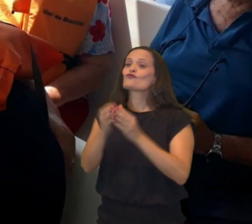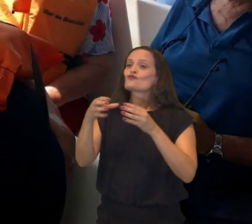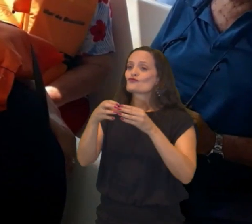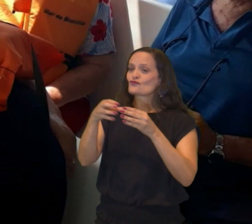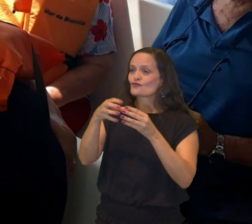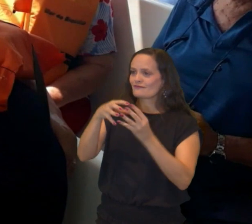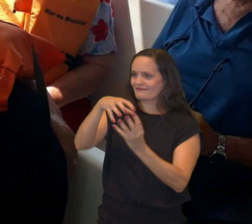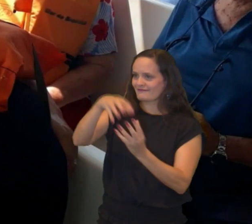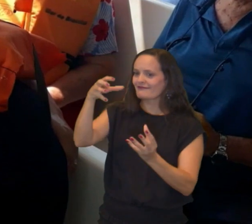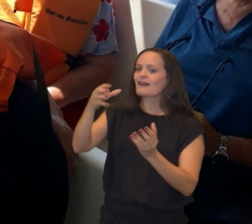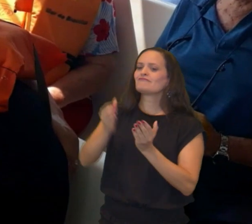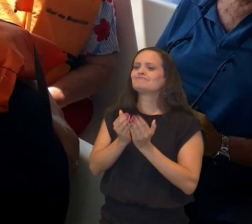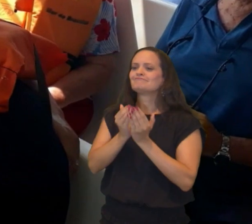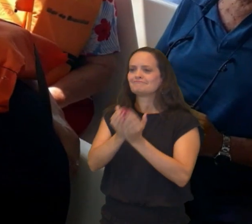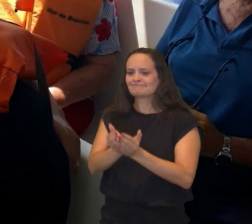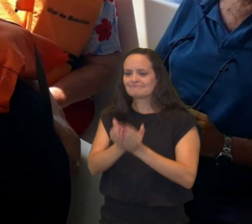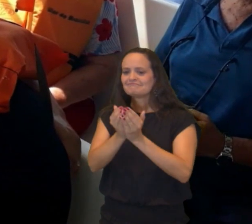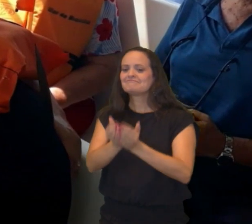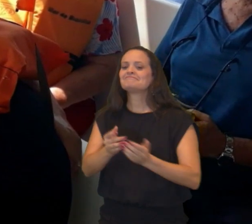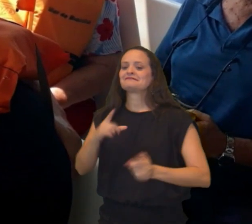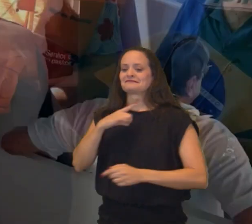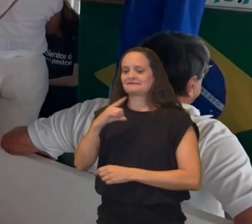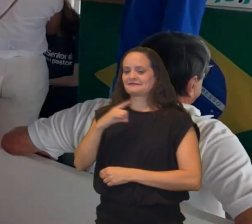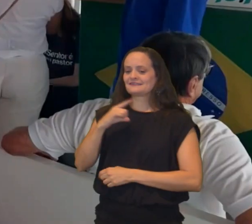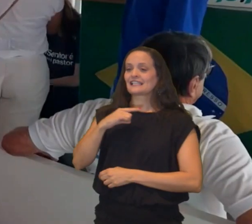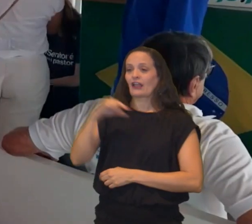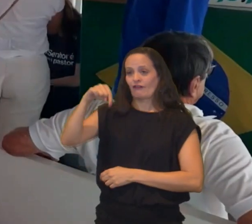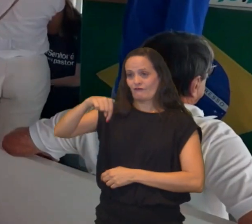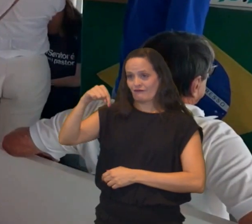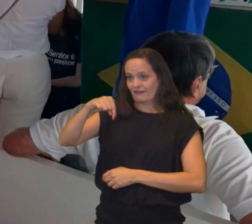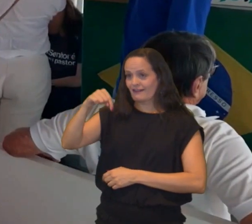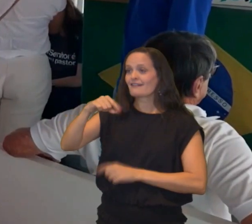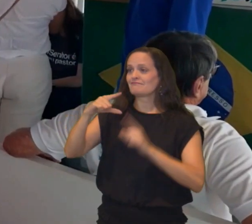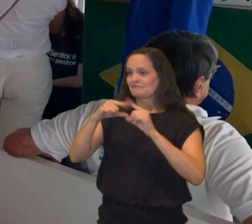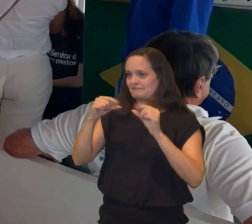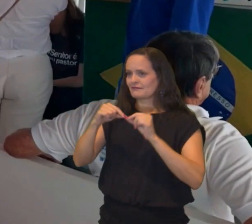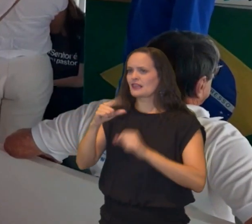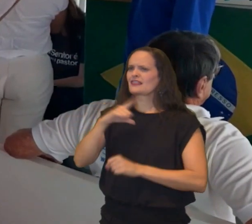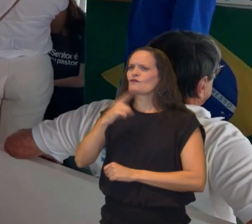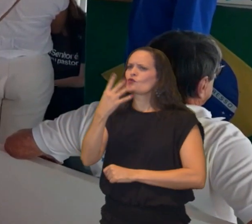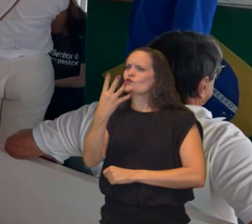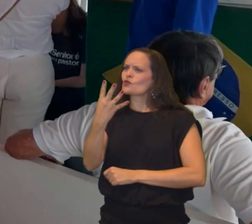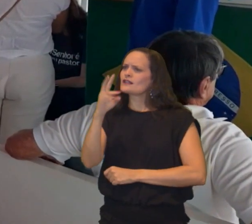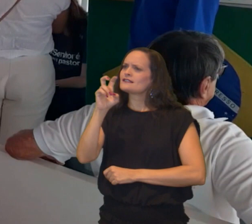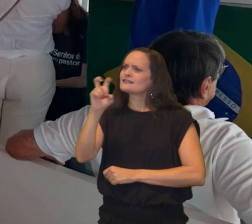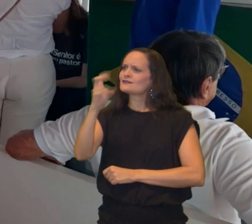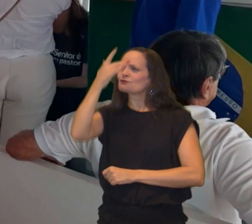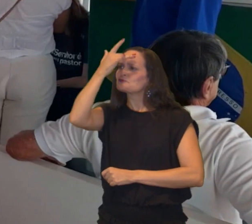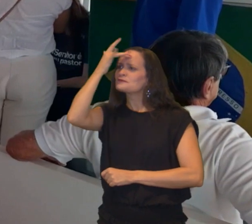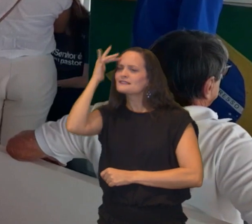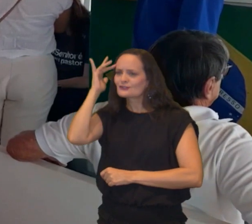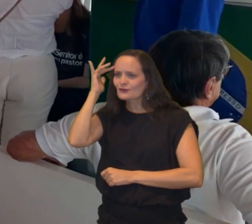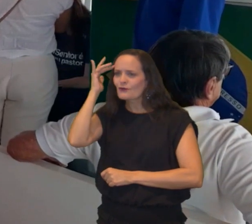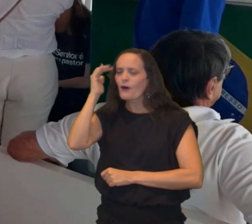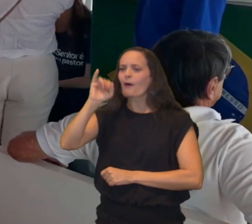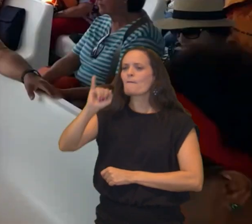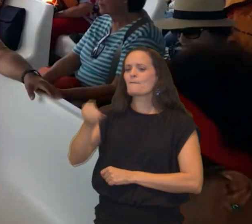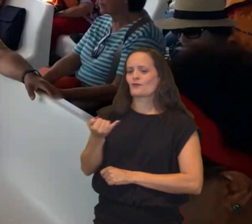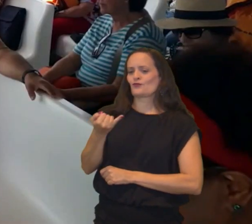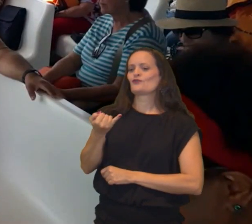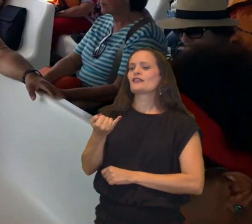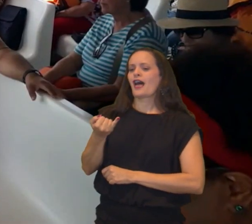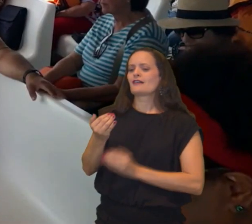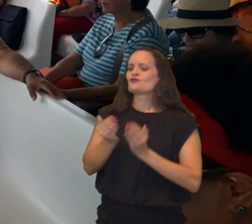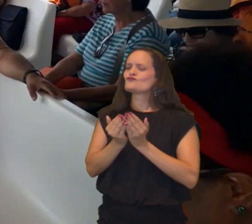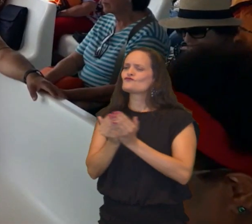O trajeto aconteceu nos lagos Sul e Norte. O grupo de 45 irmãos aproveitou o passeio com